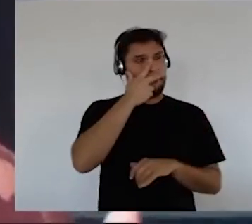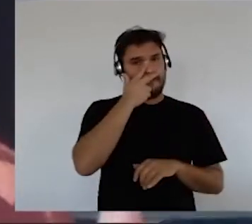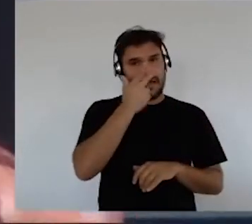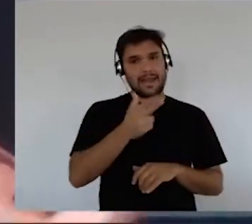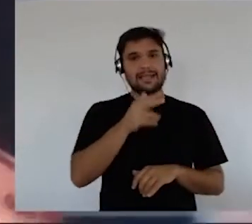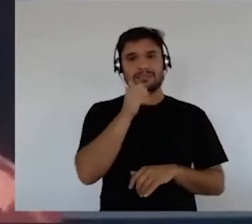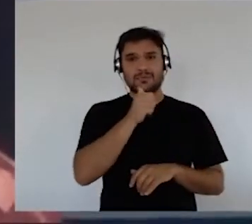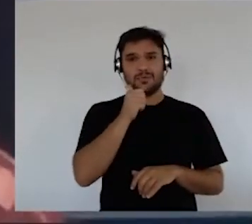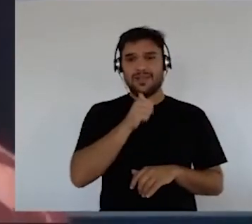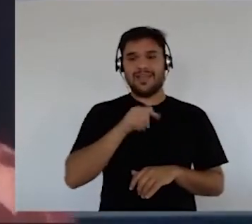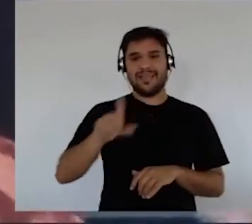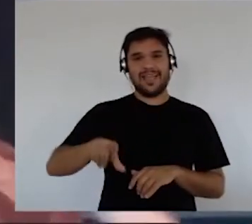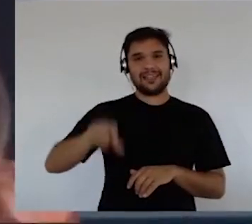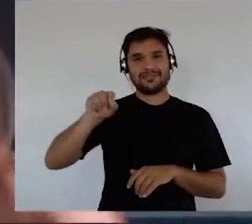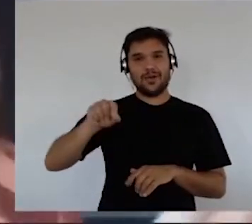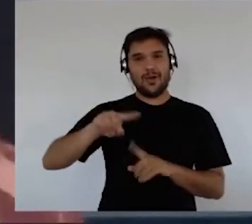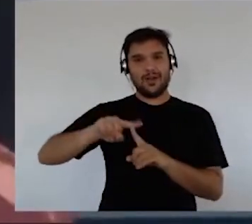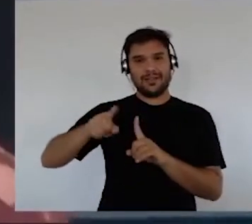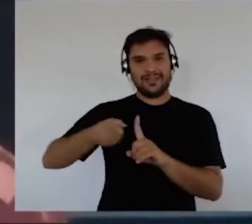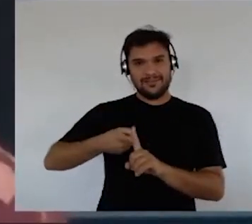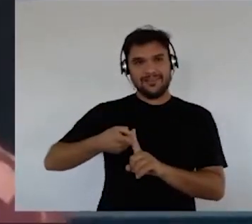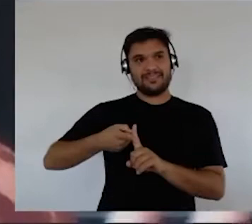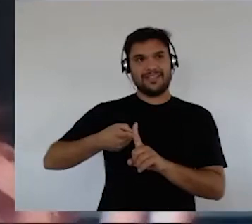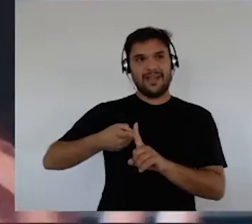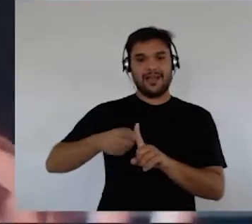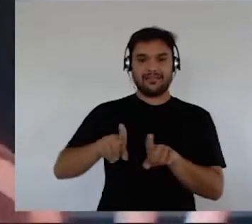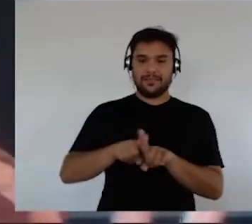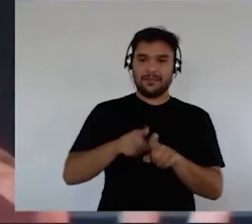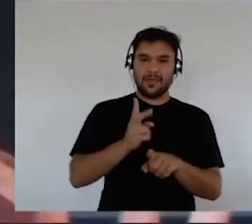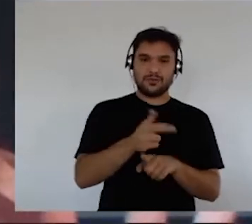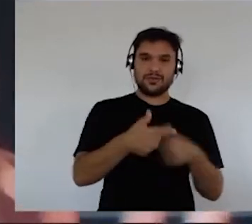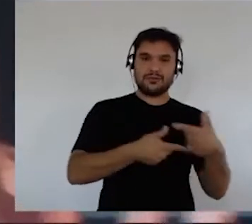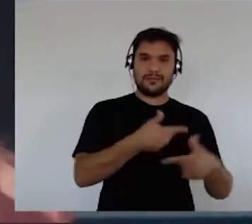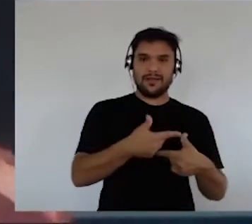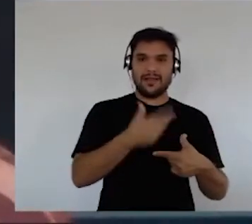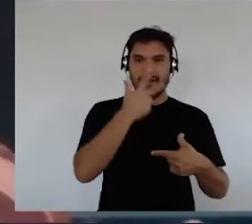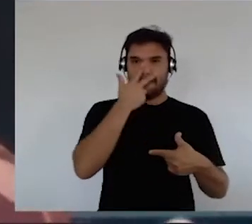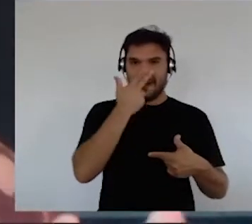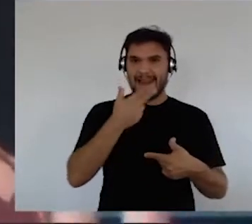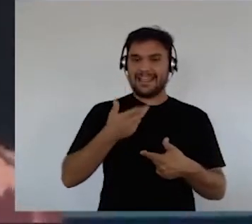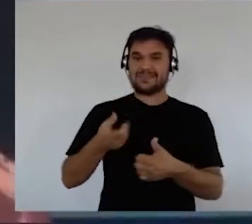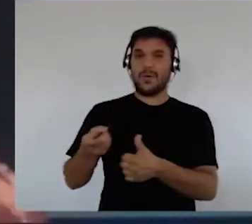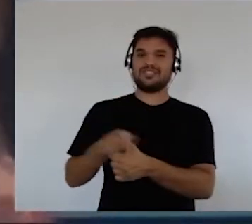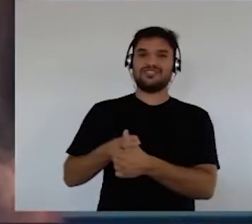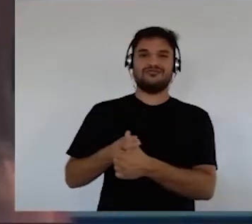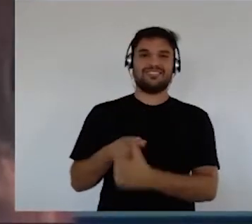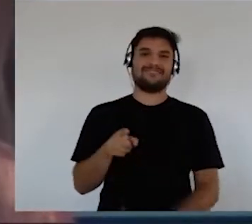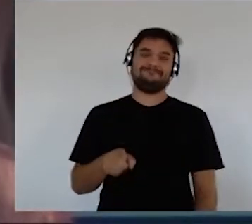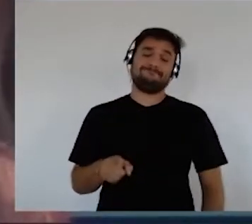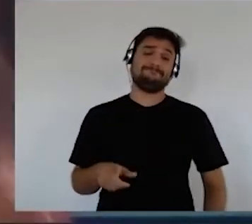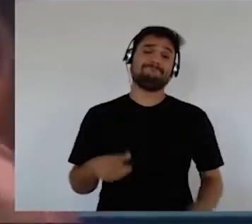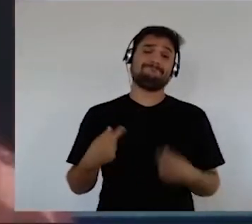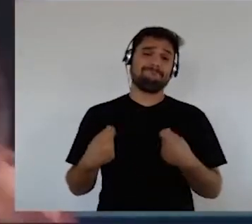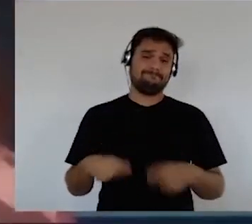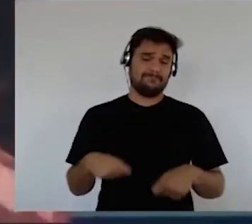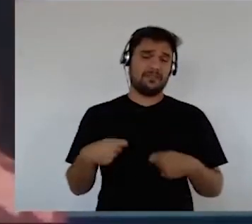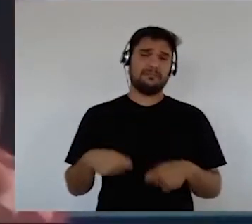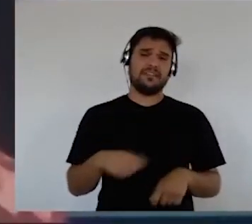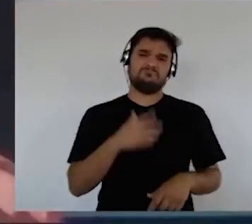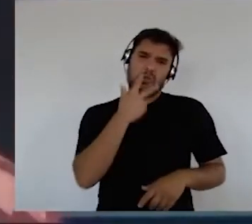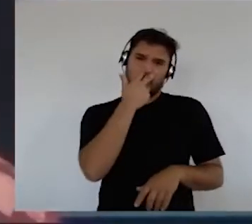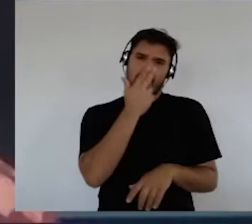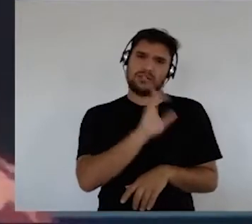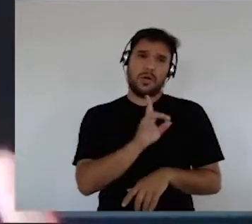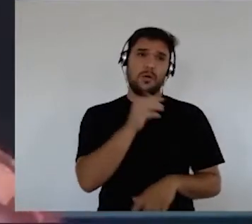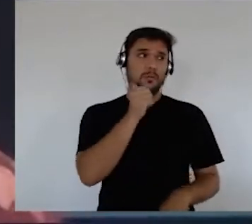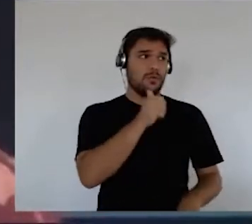que a mulher, quando ela escolhe ser mãe e trabalhar, ela tem que pagar aquela conta. E tem mesmo. Eu não acredito nisso.